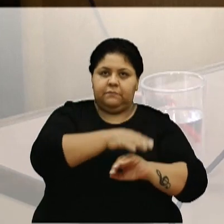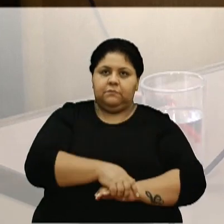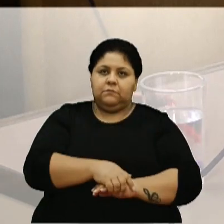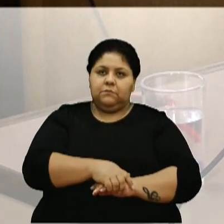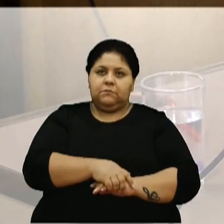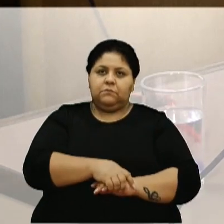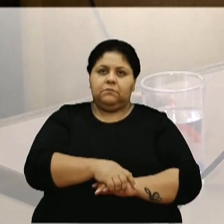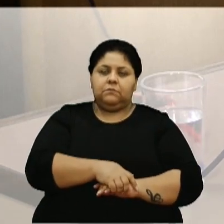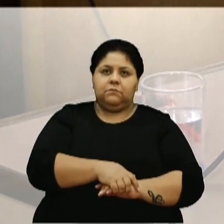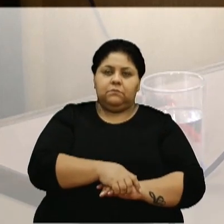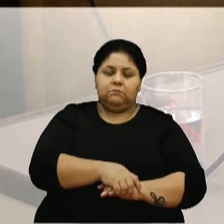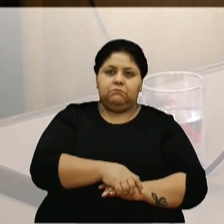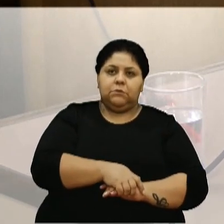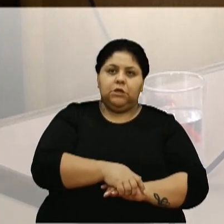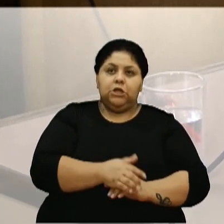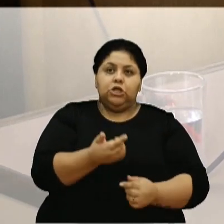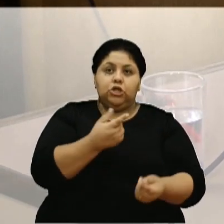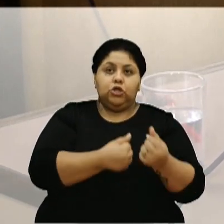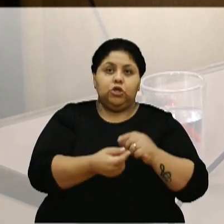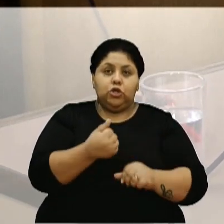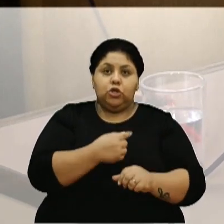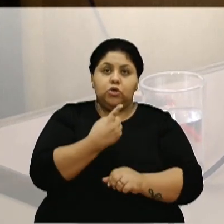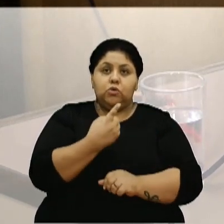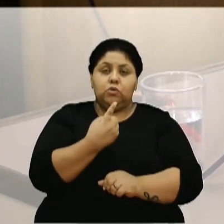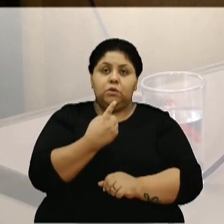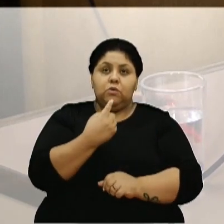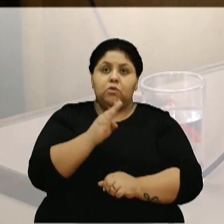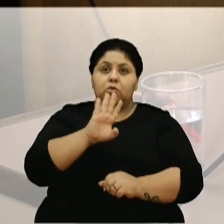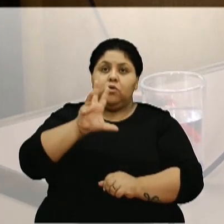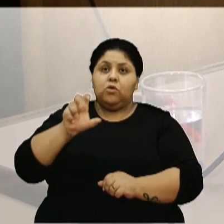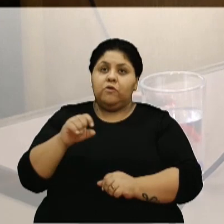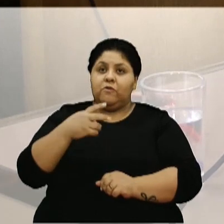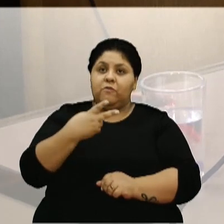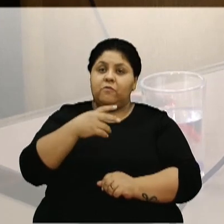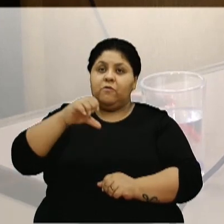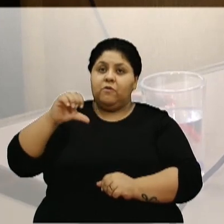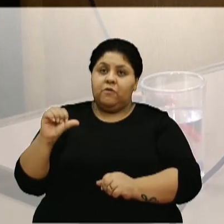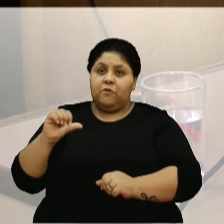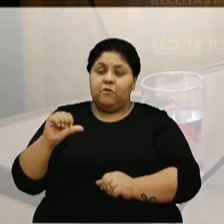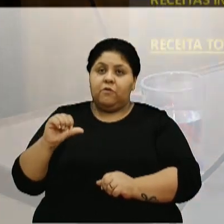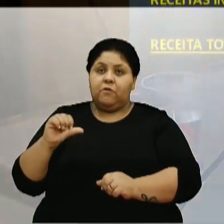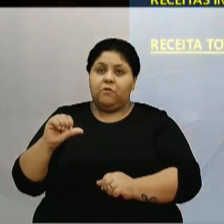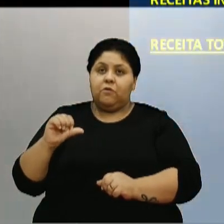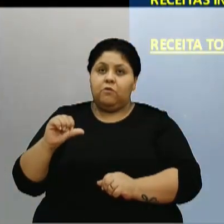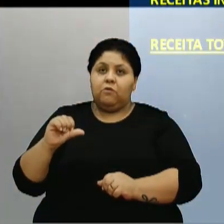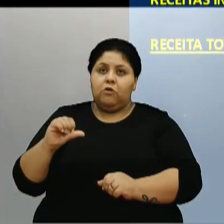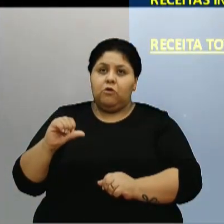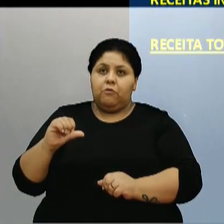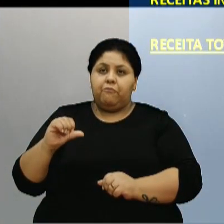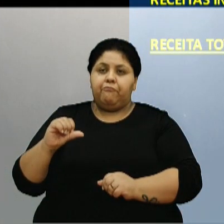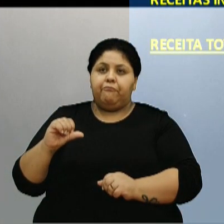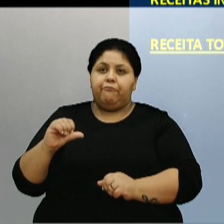Receitas correntes, 1 bilhão e 29. Eu vou arredondando aqui o valor para ficar